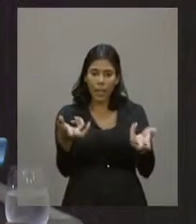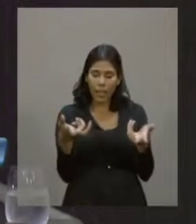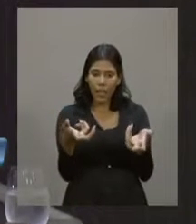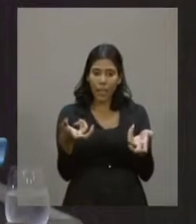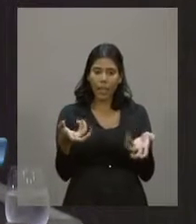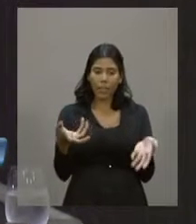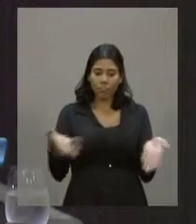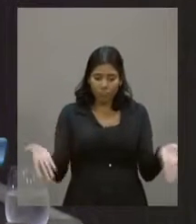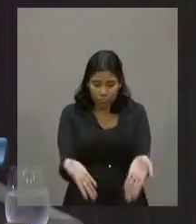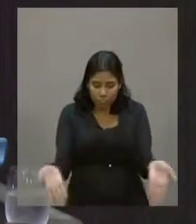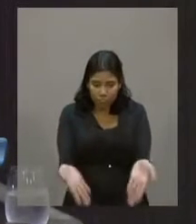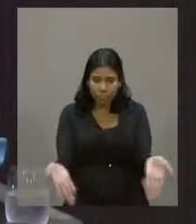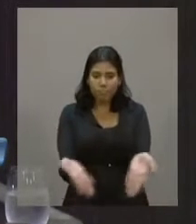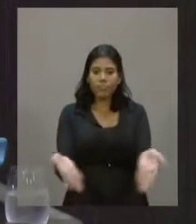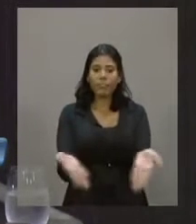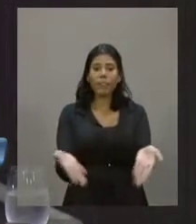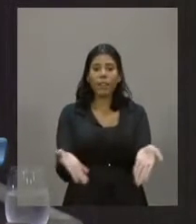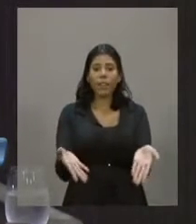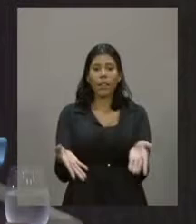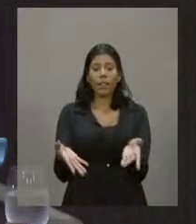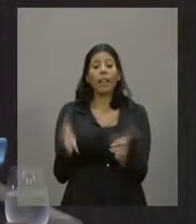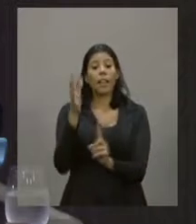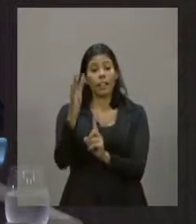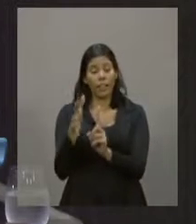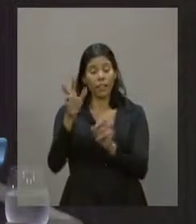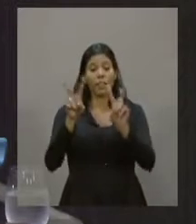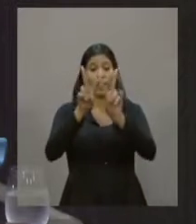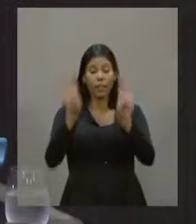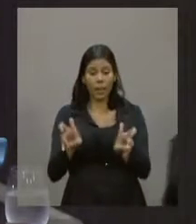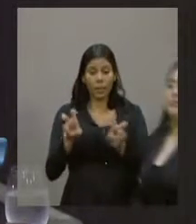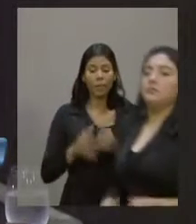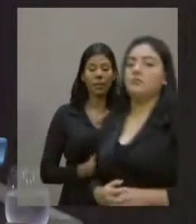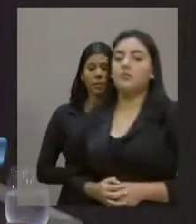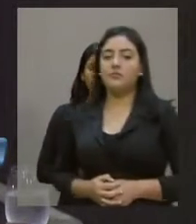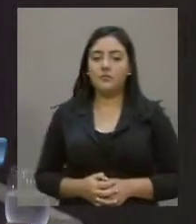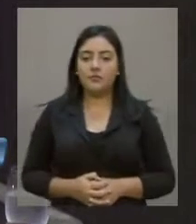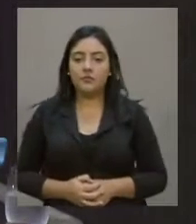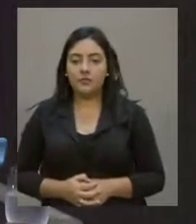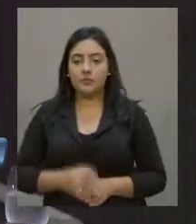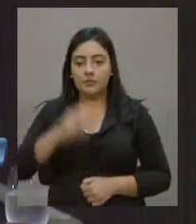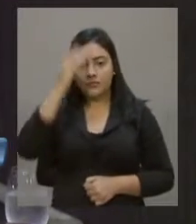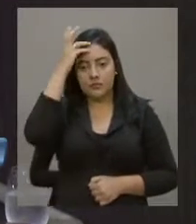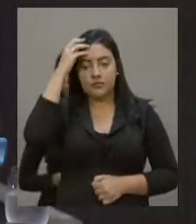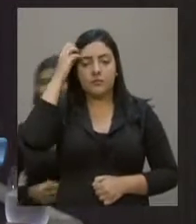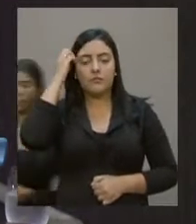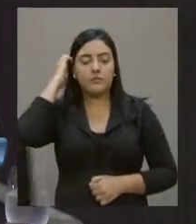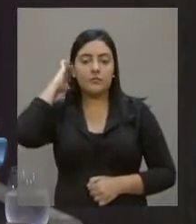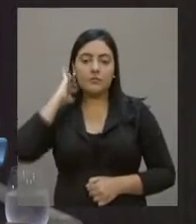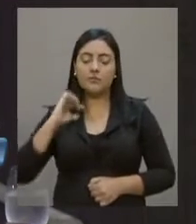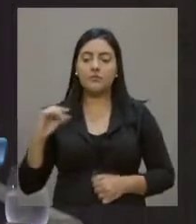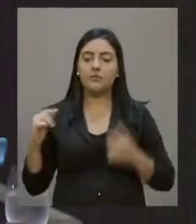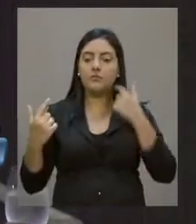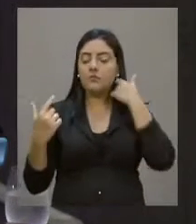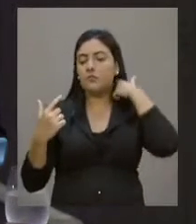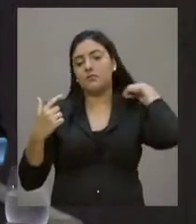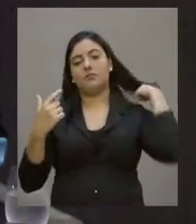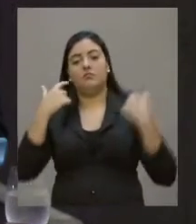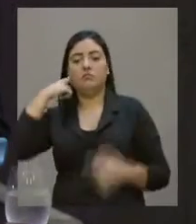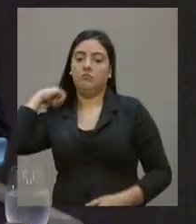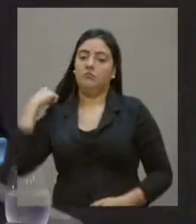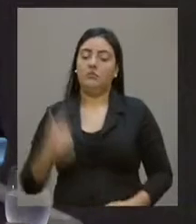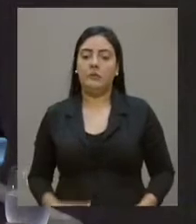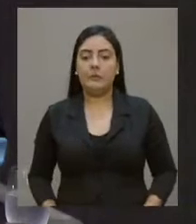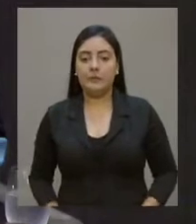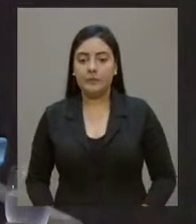aqui tratar de um assunto que está tomando as redes sociais nas últimas